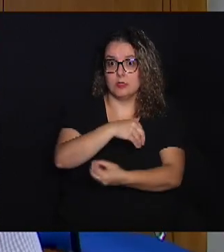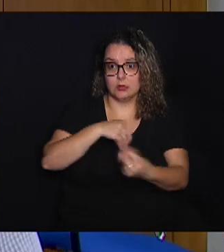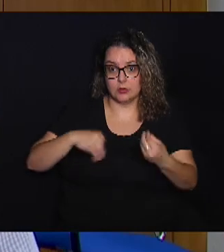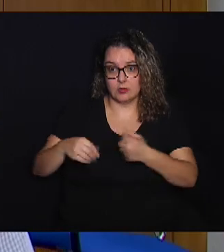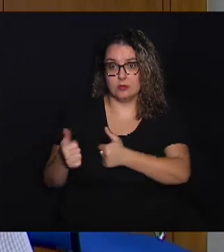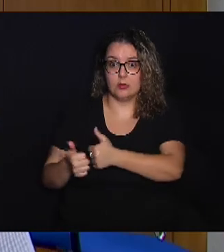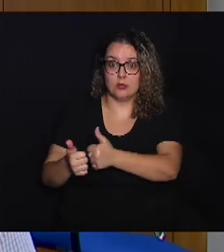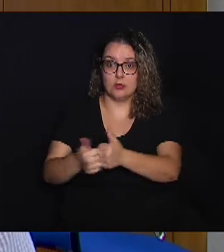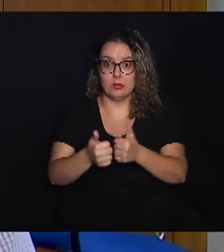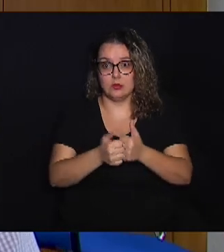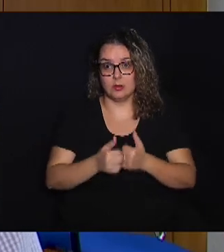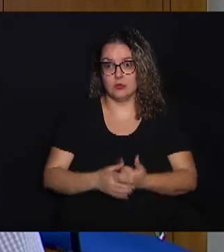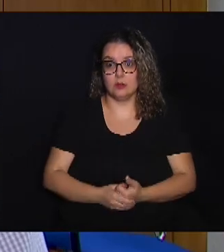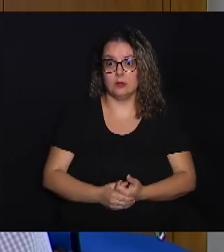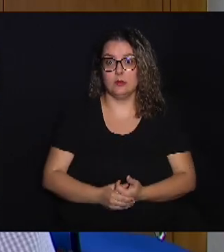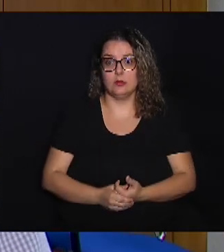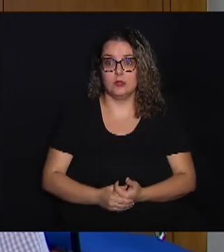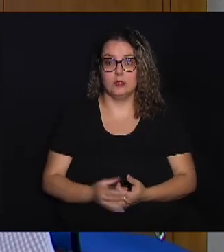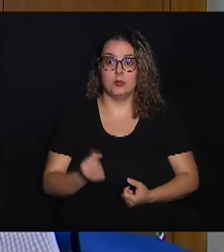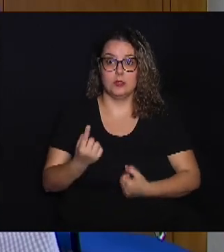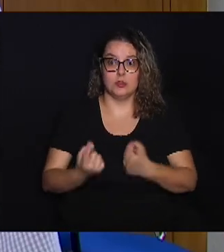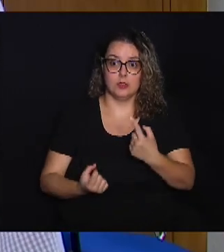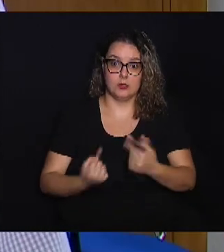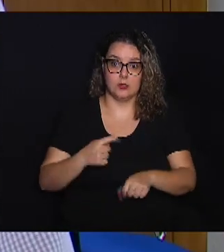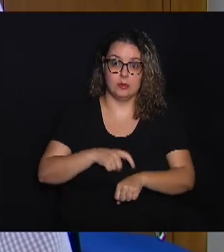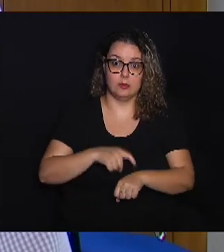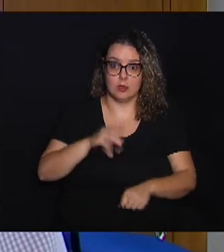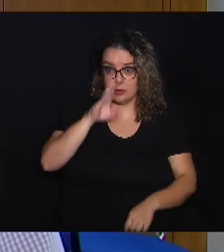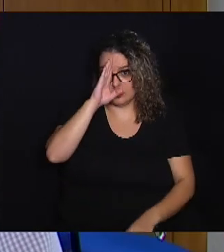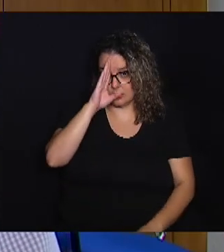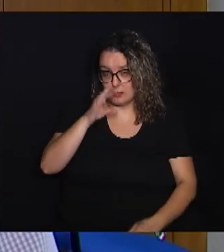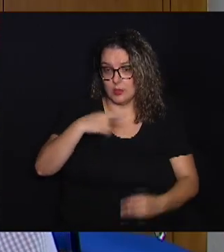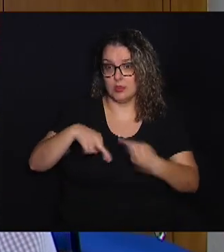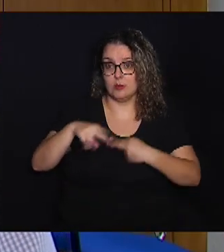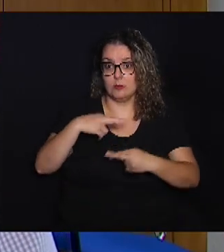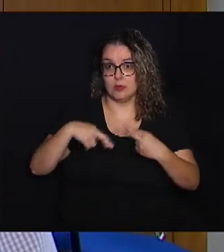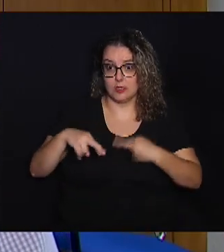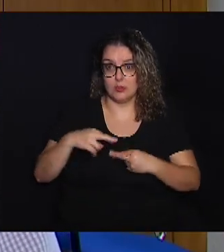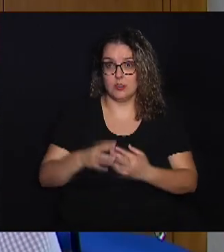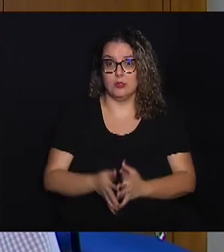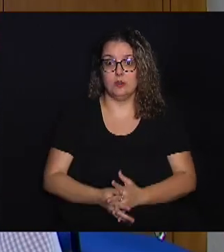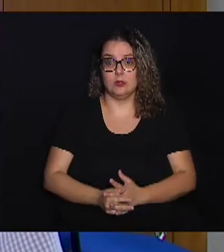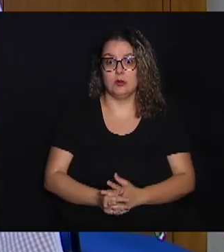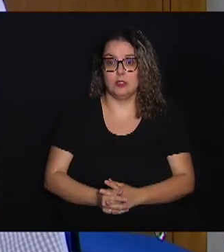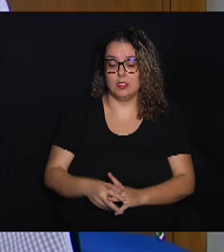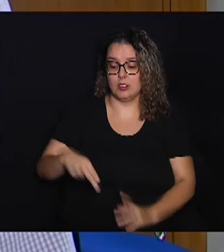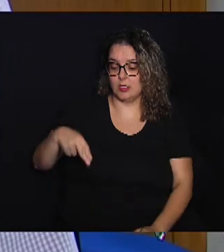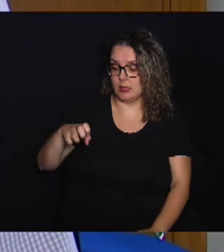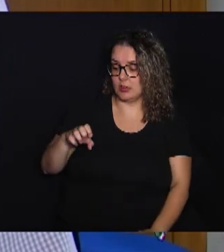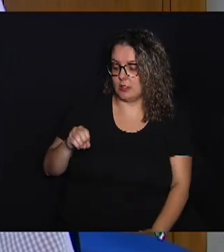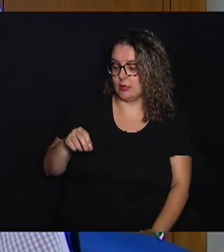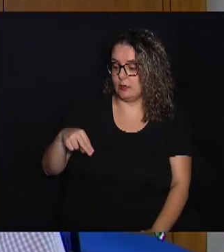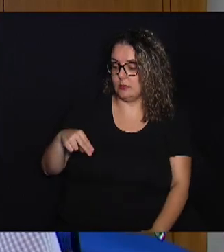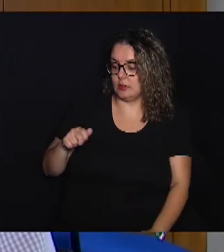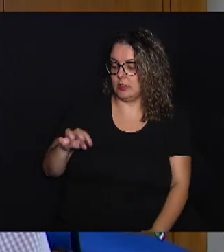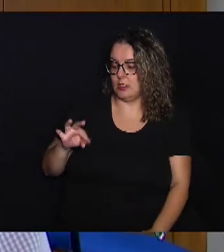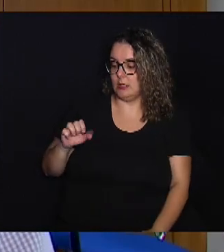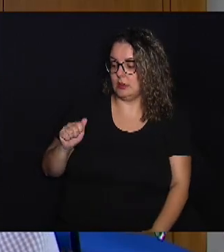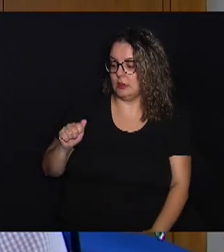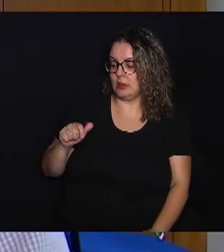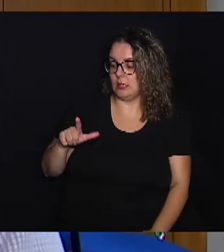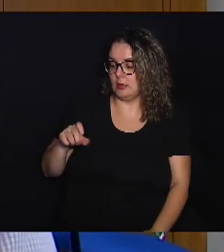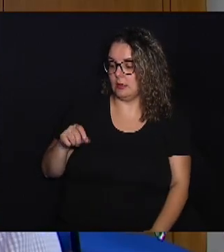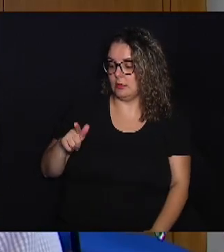temos, em algumas situações, principalmente relacionadas às vezes à neonatologia e urgência e emergência,